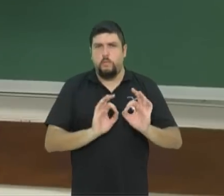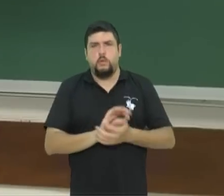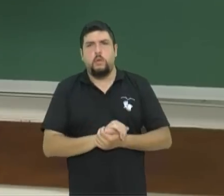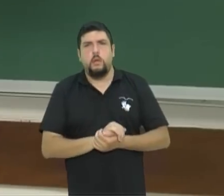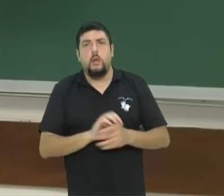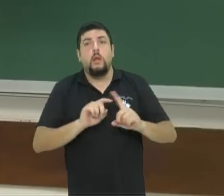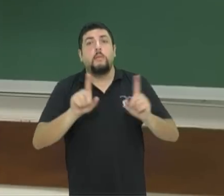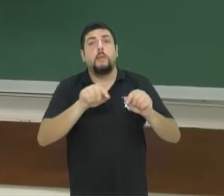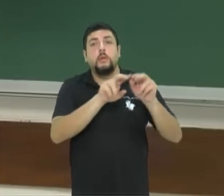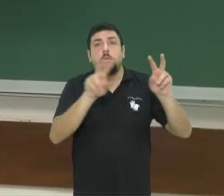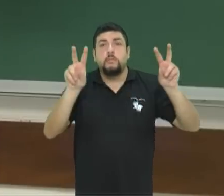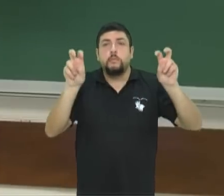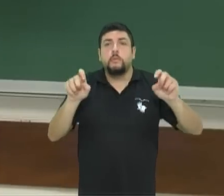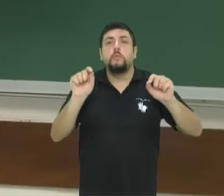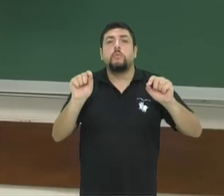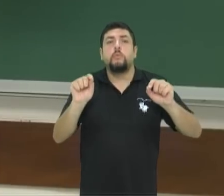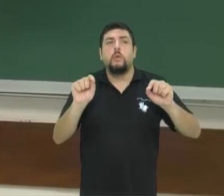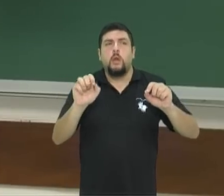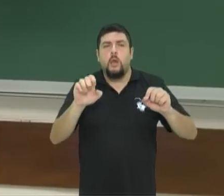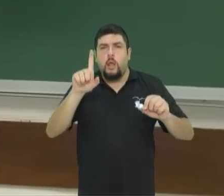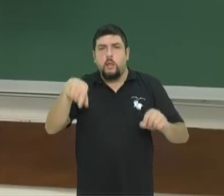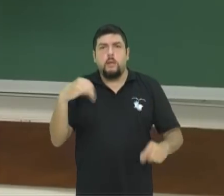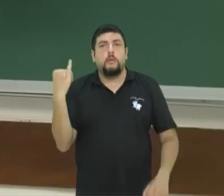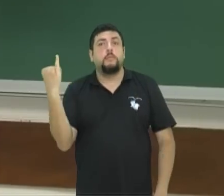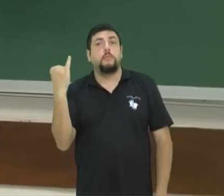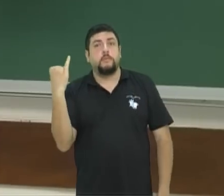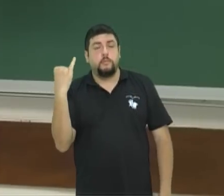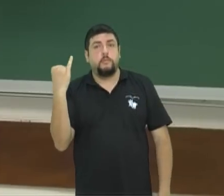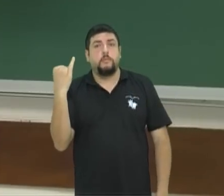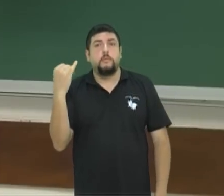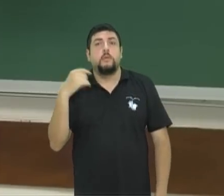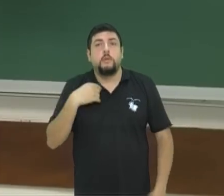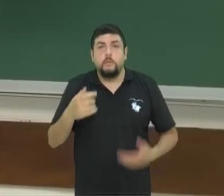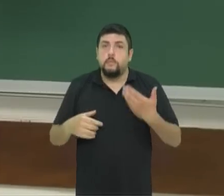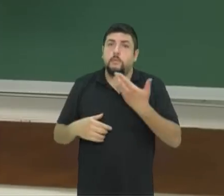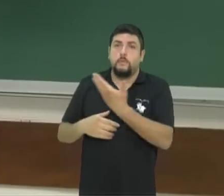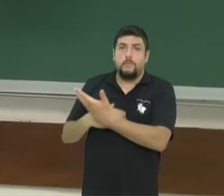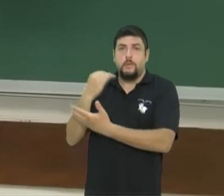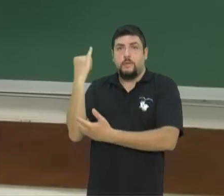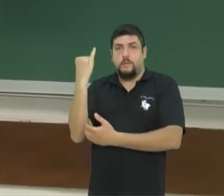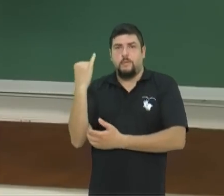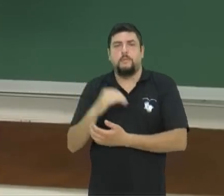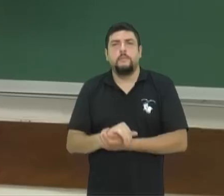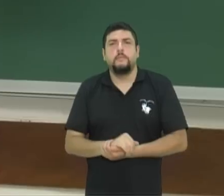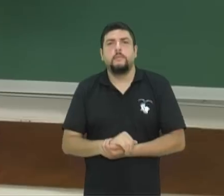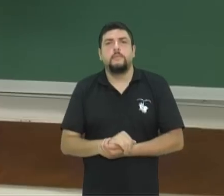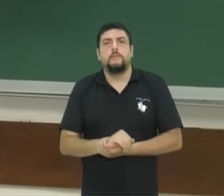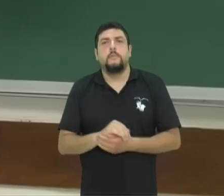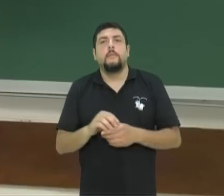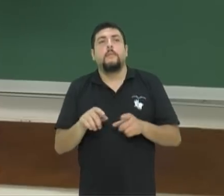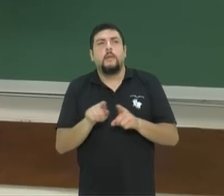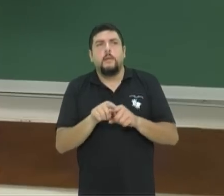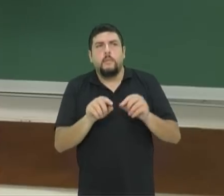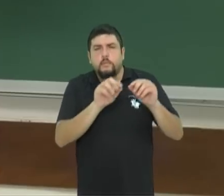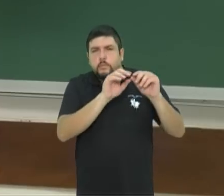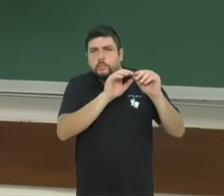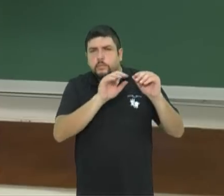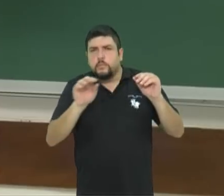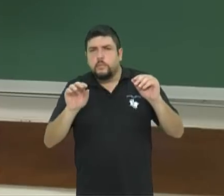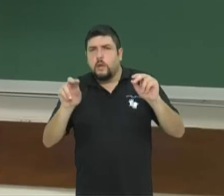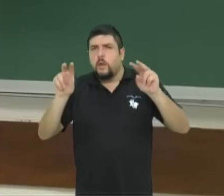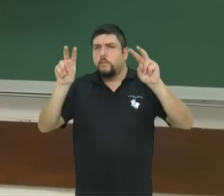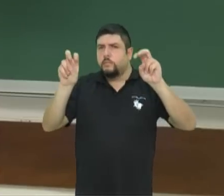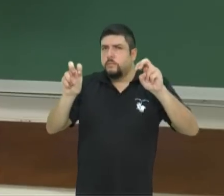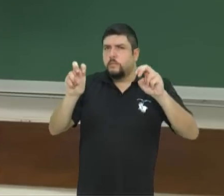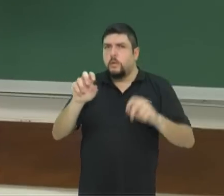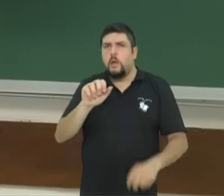para enfatizar, né, para dar uma importância maior ao Titã, certo? Então, para introduzir também uma explicação ali mais aprofundada,